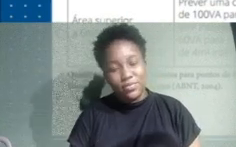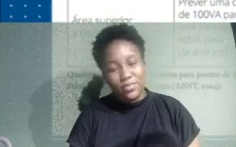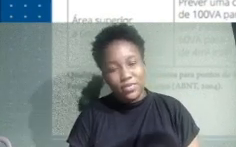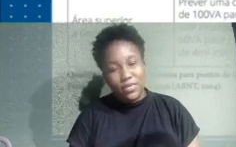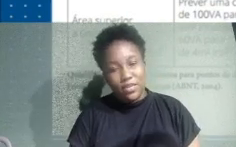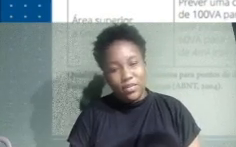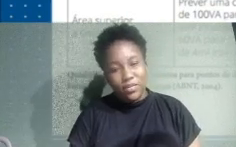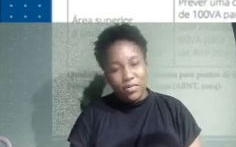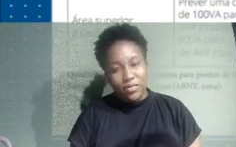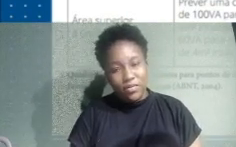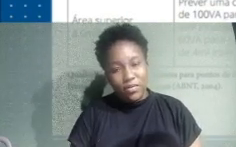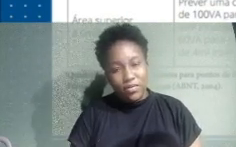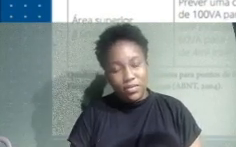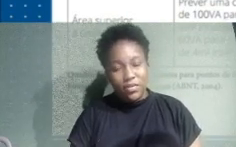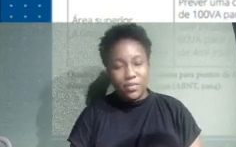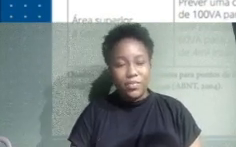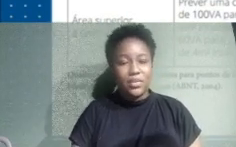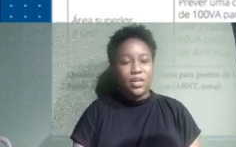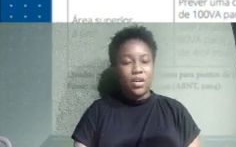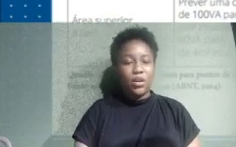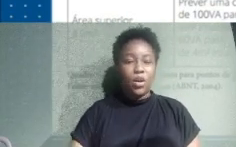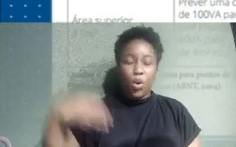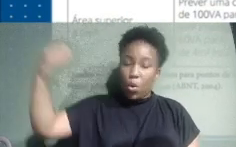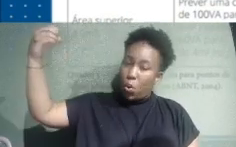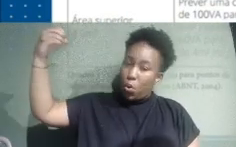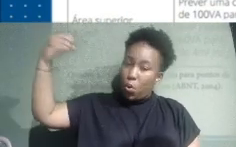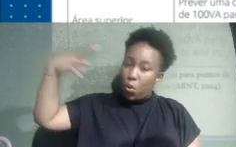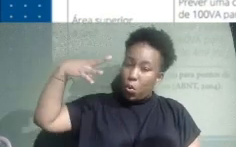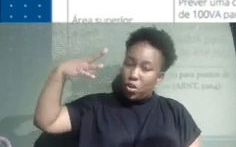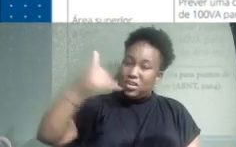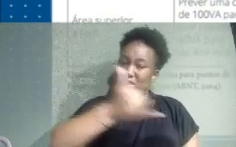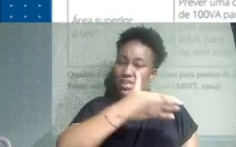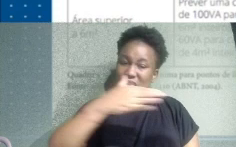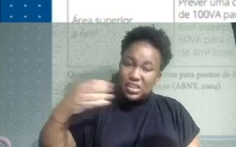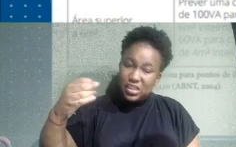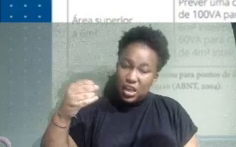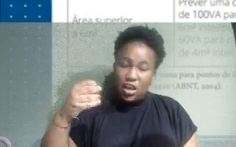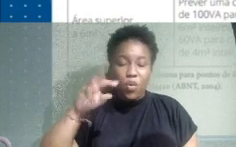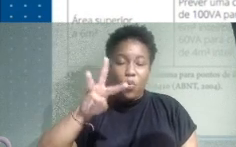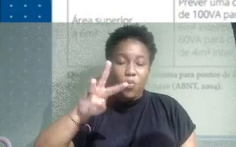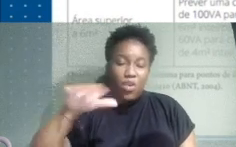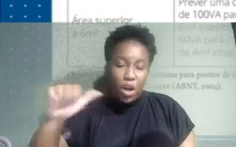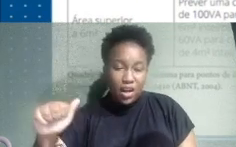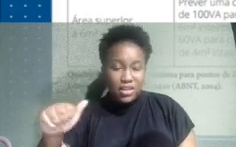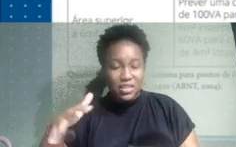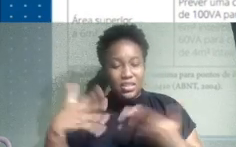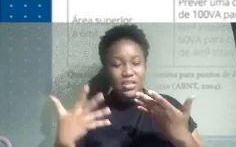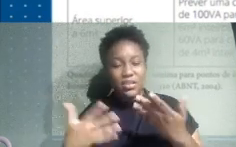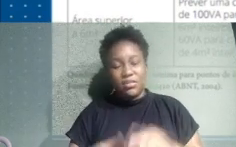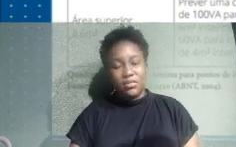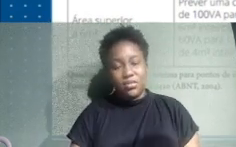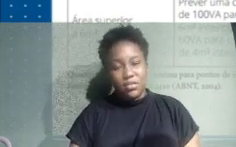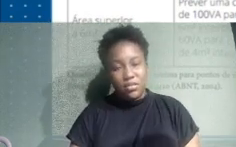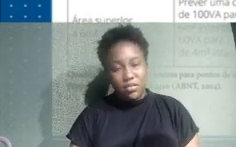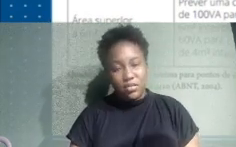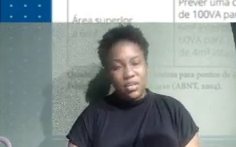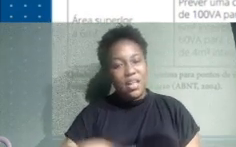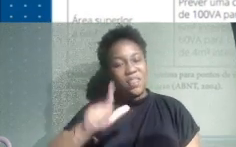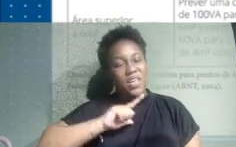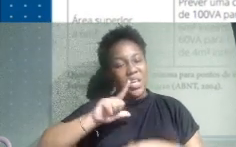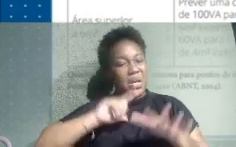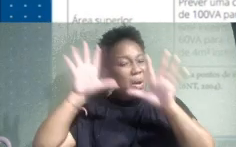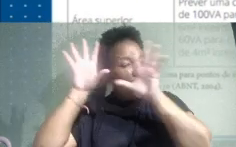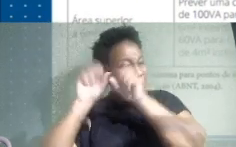ou inferior a 6 metros quadrados, no mínimo um ponto de luz de 100 VA. E se for uma área maior que 6 metros, né, geralmente a gente tem quartos aí que tem